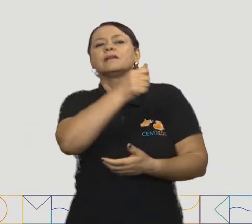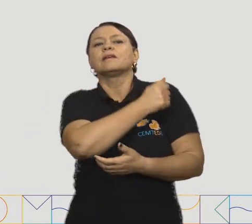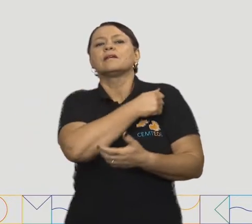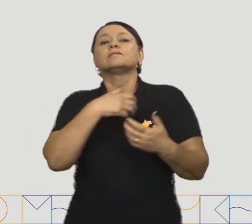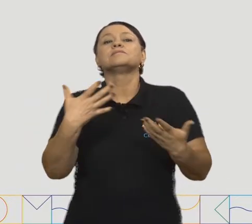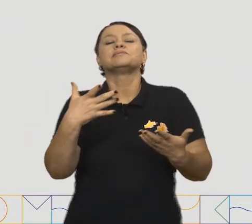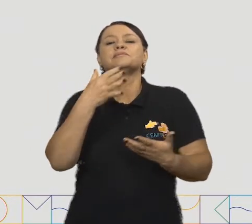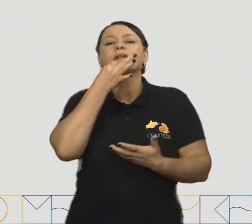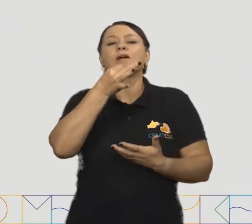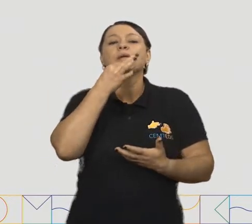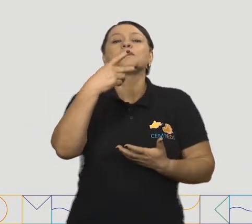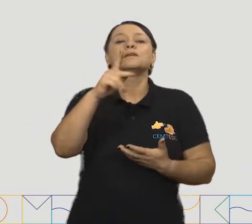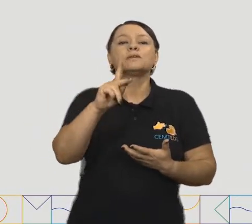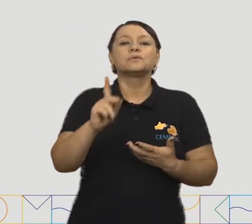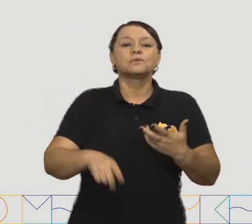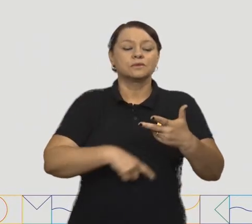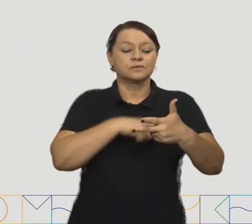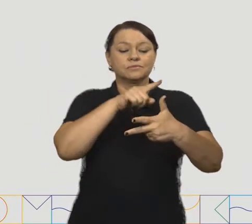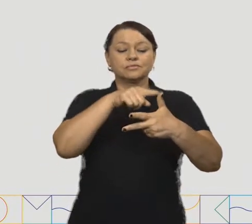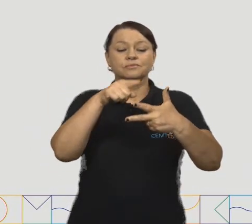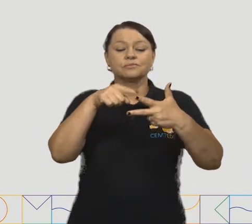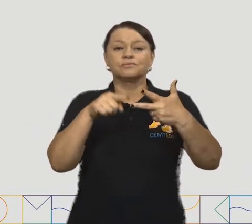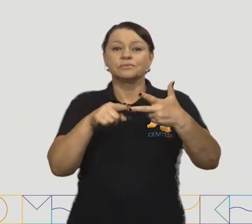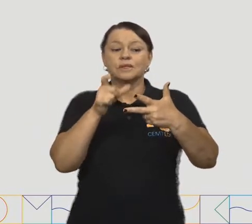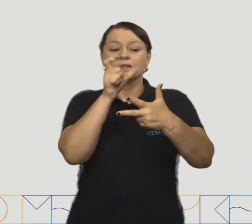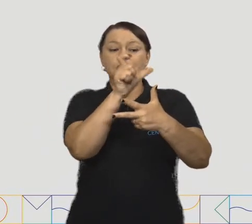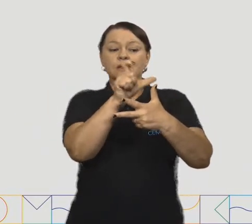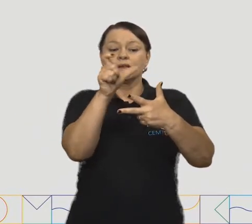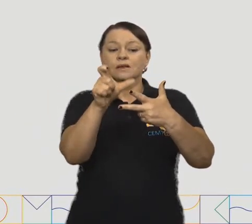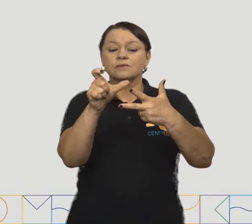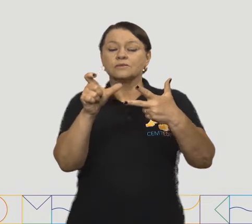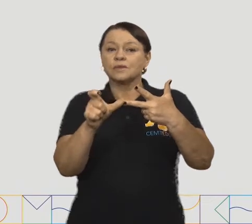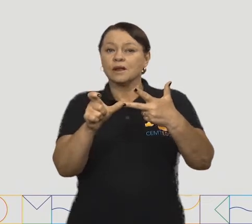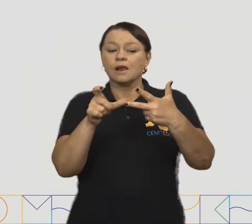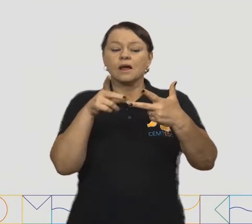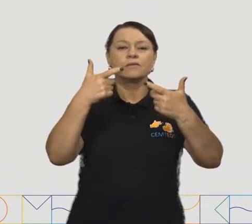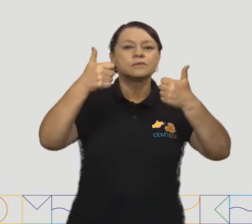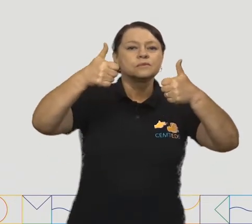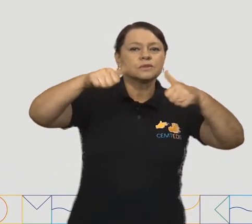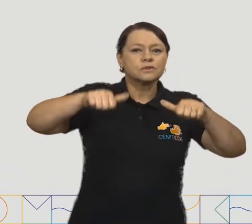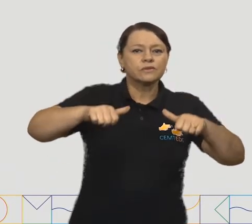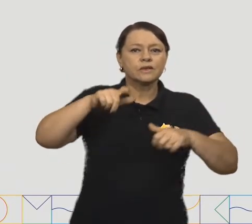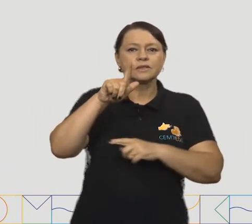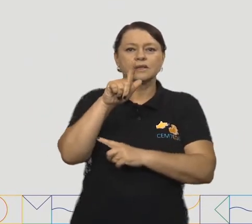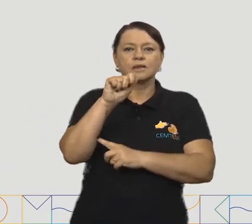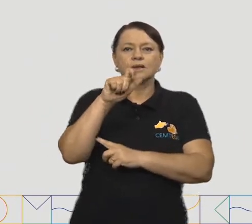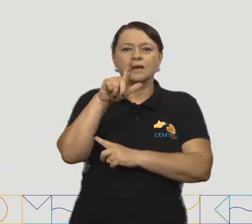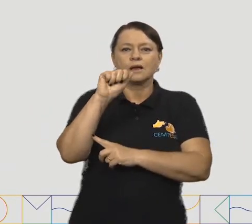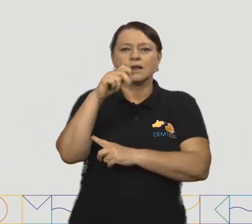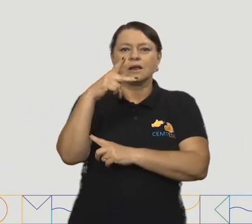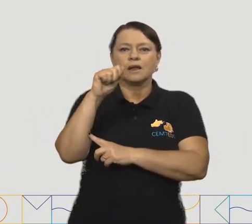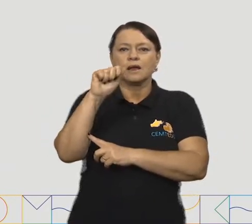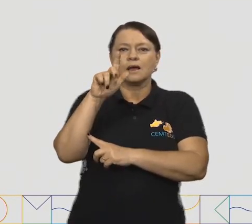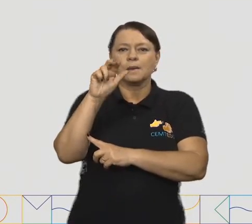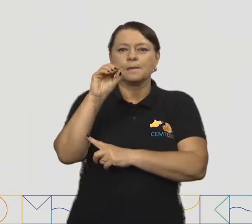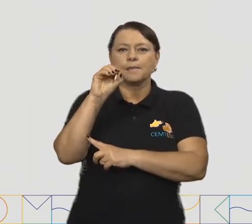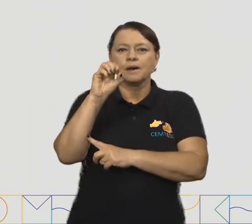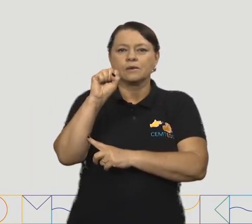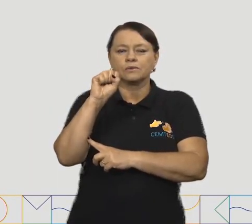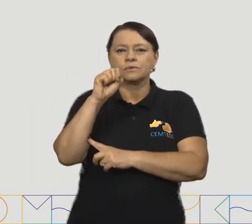atmosférica, satélite e vulcânica. Se vocês perceberem, a sílaba mais